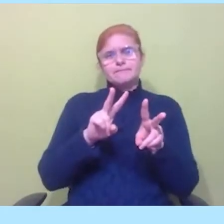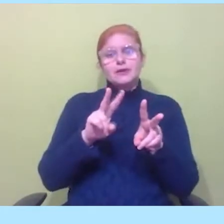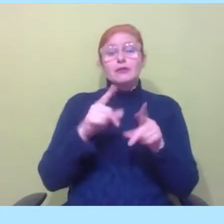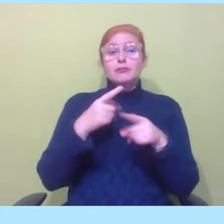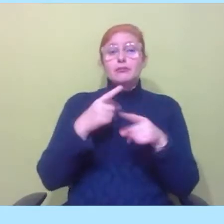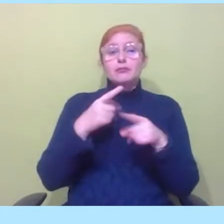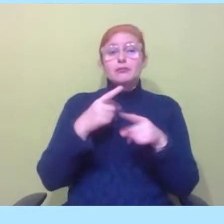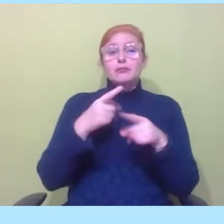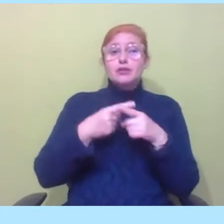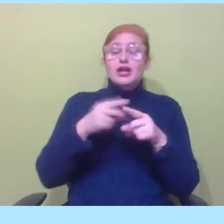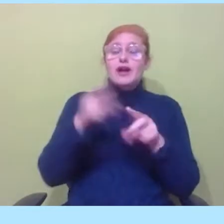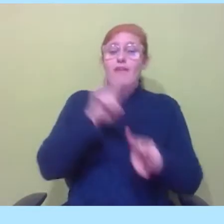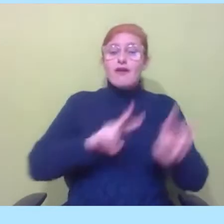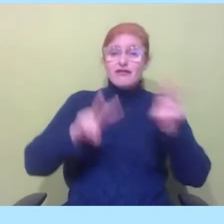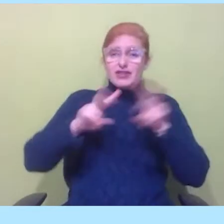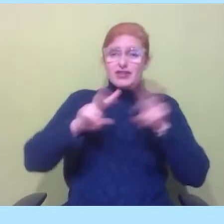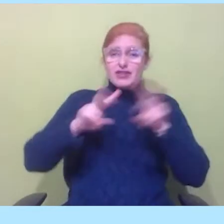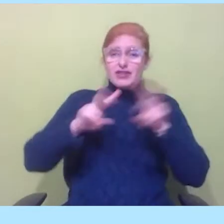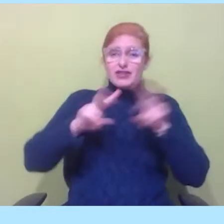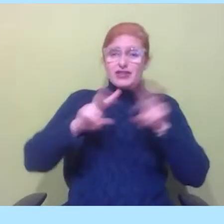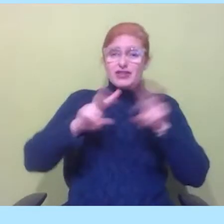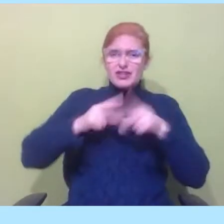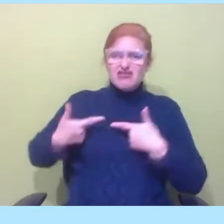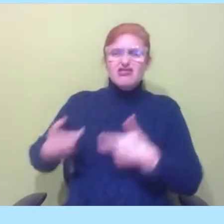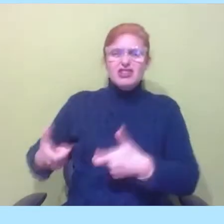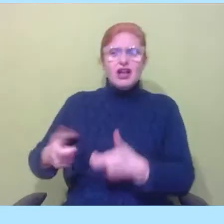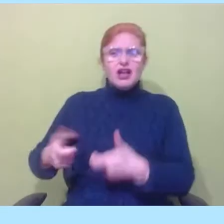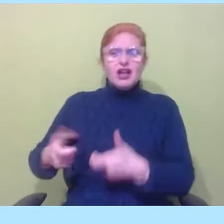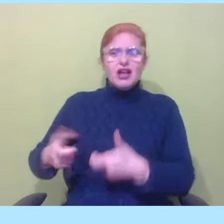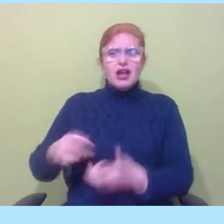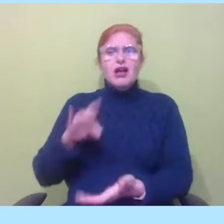fato, mas é muito presente